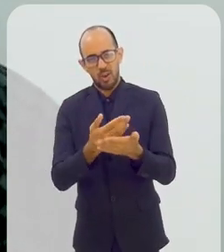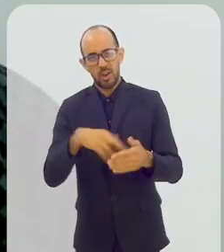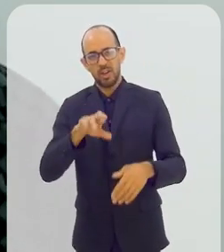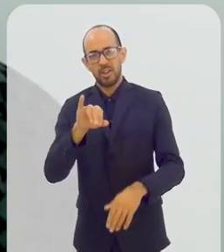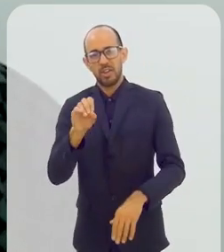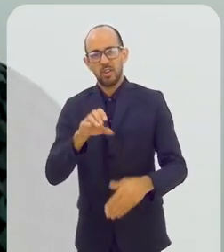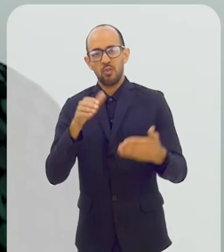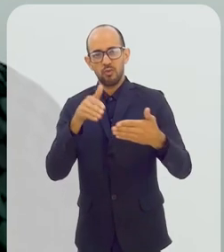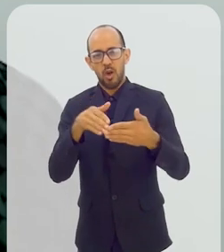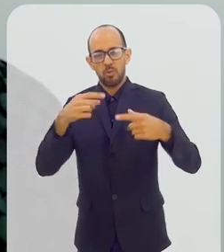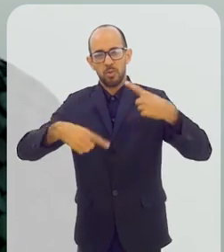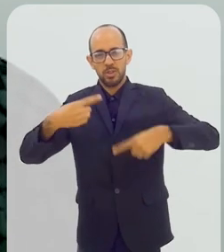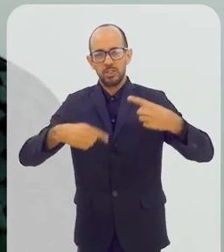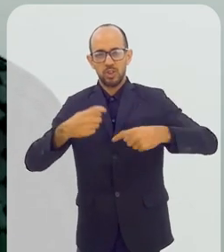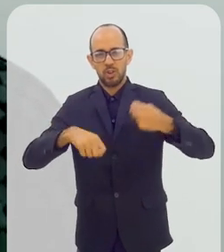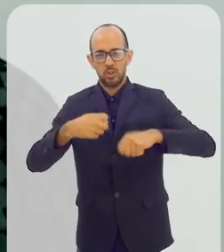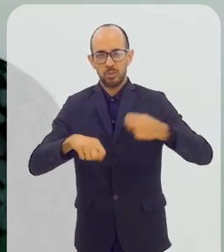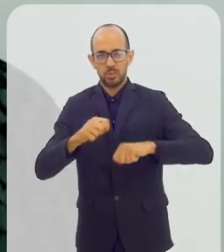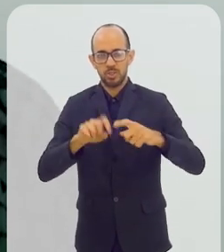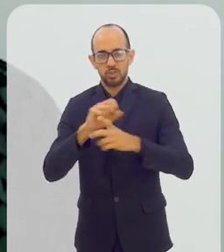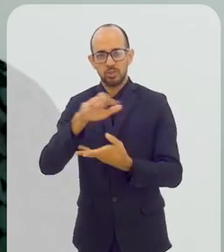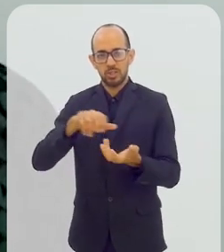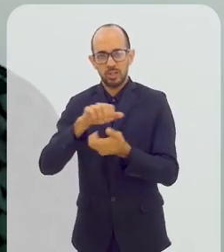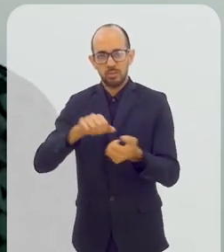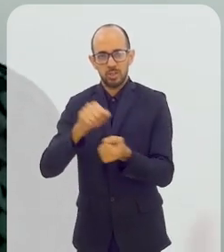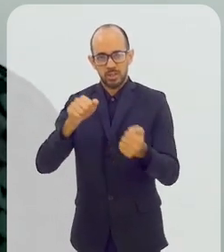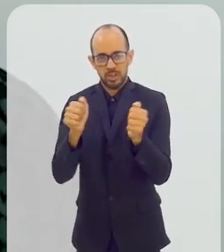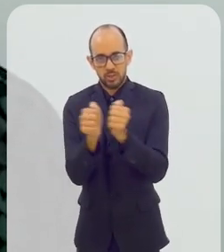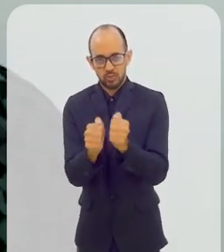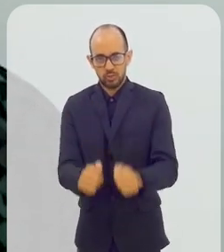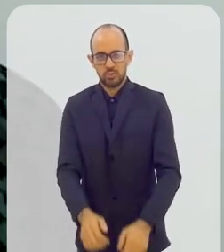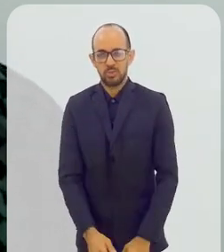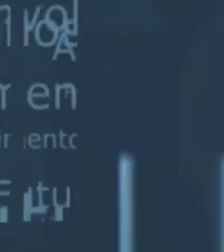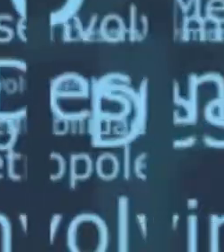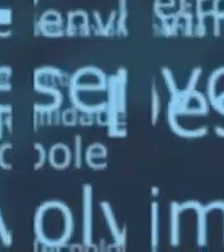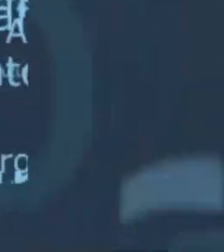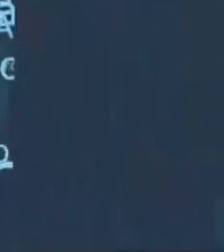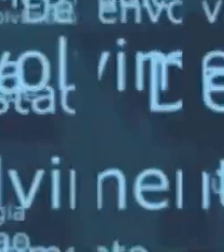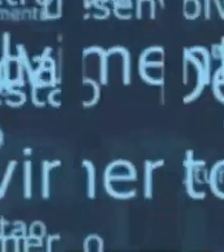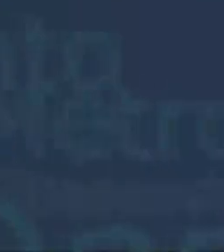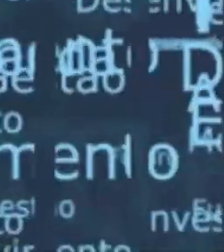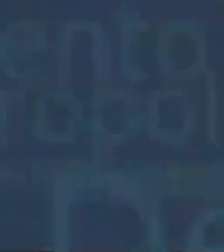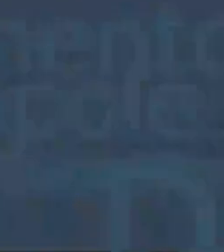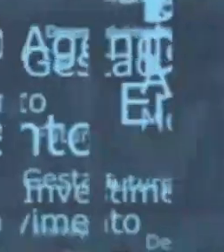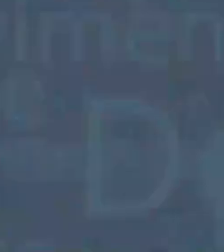Não saia daí. Rio em Foco, aqui política, economia e sustentabilidade caminham juntos.